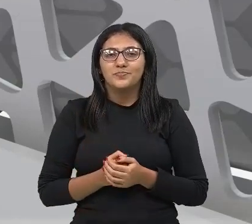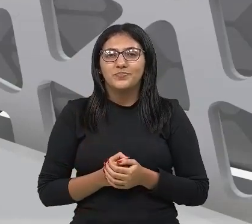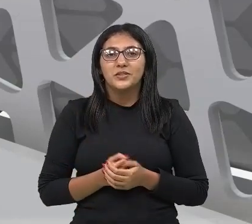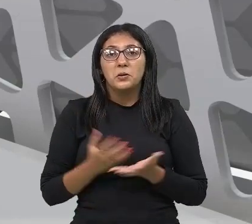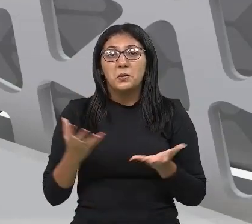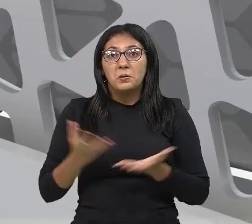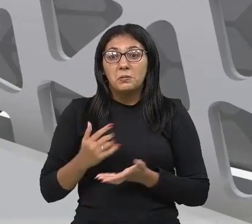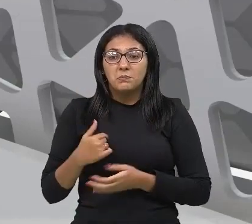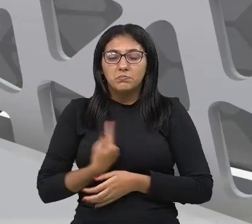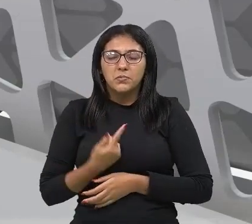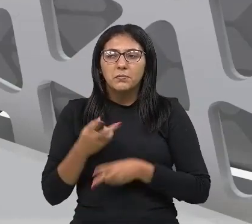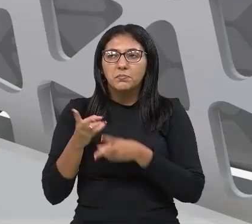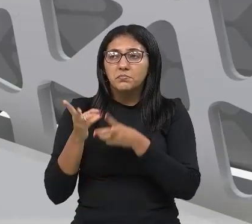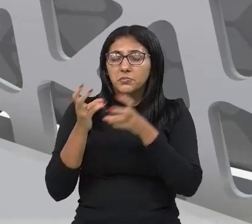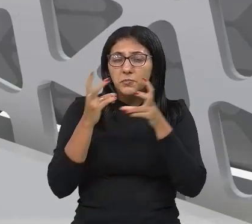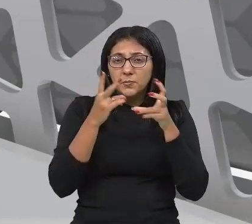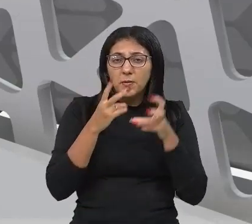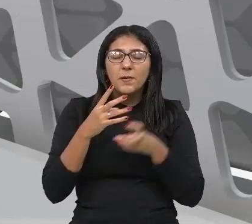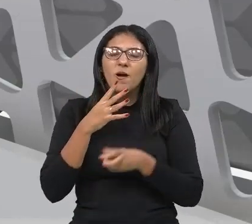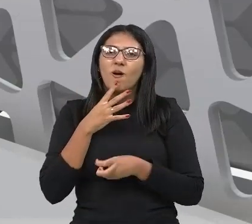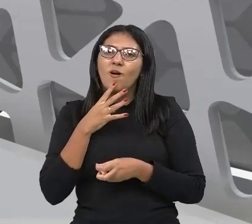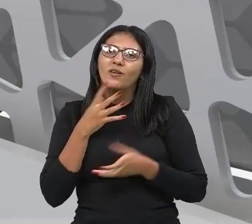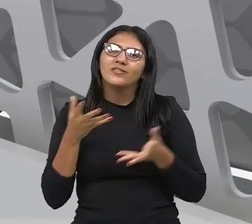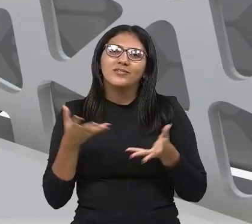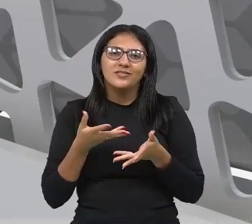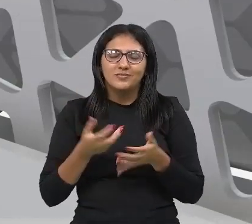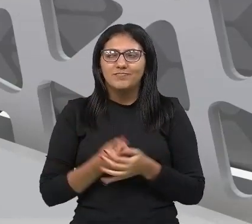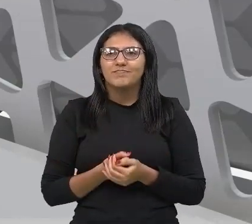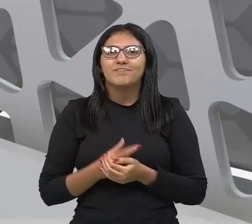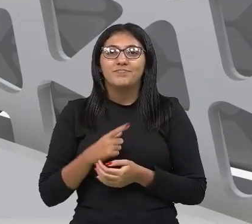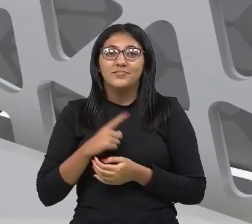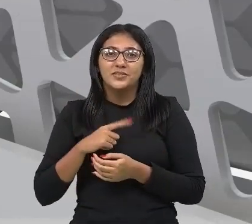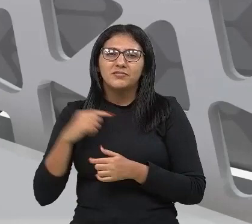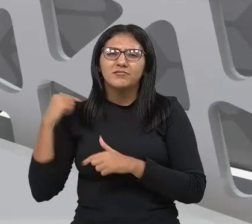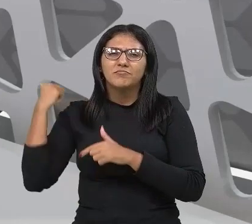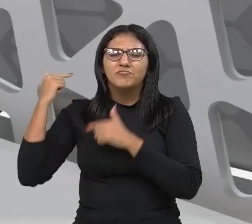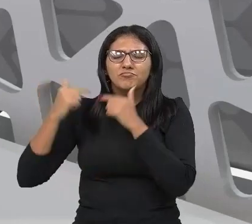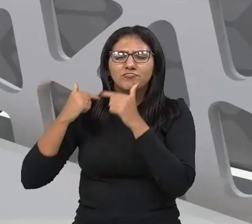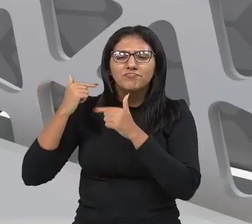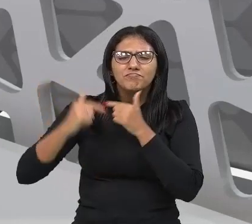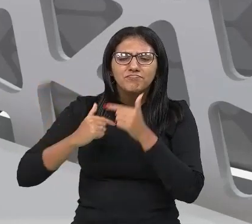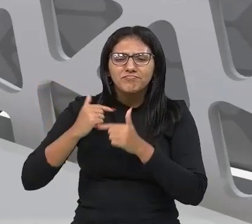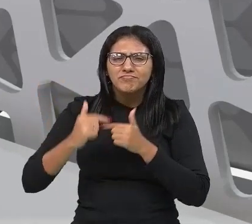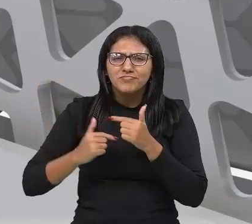gente conhece atualmente, né? Após aí, principalmente, a